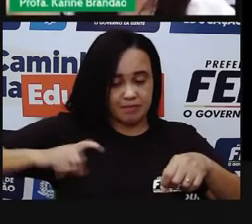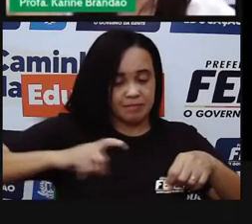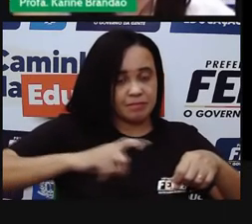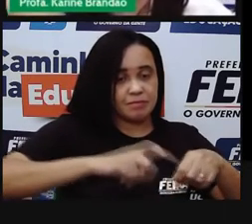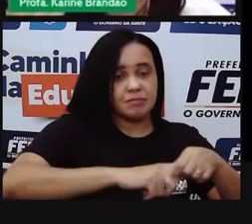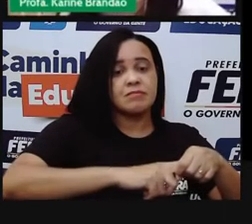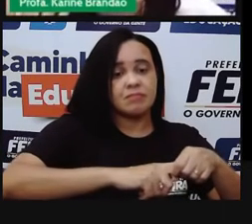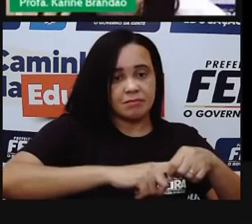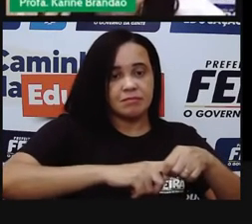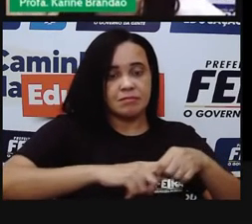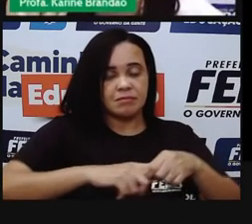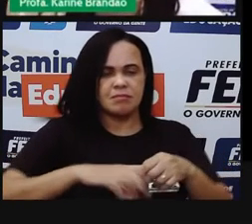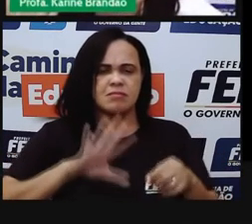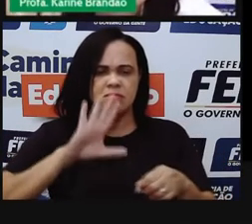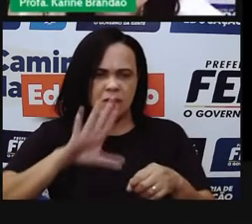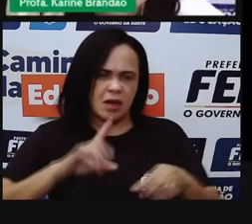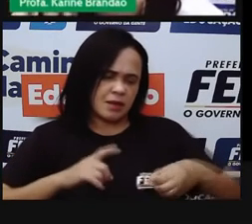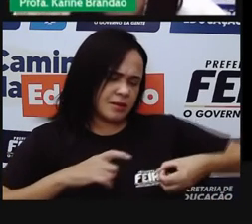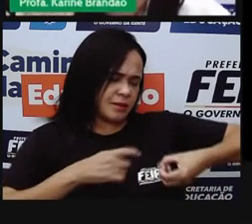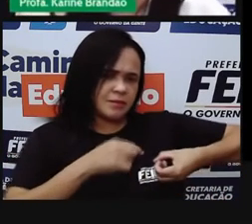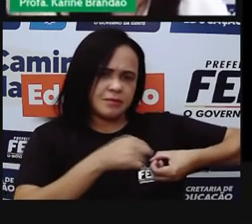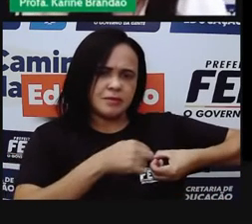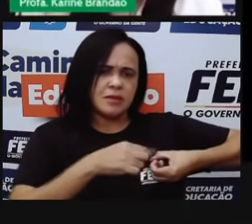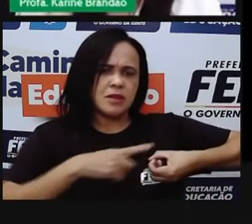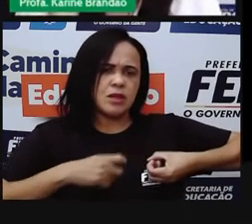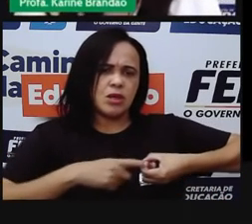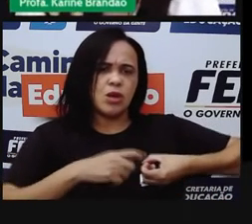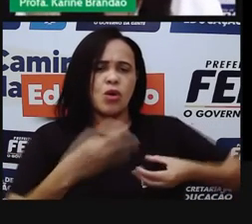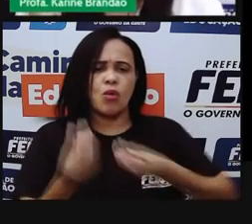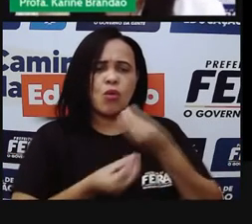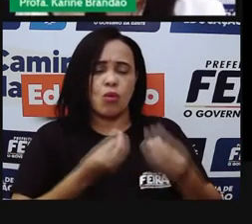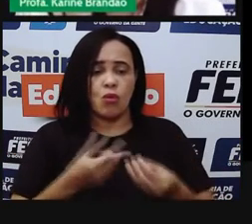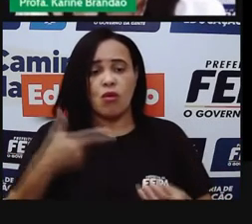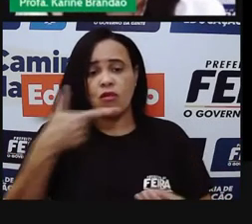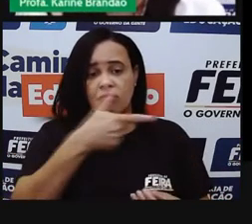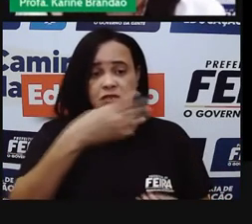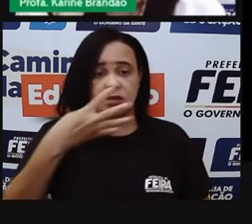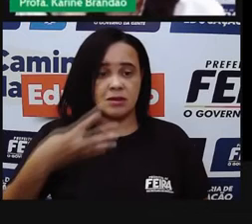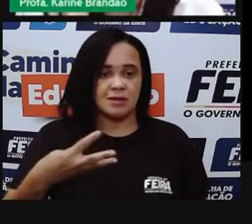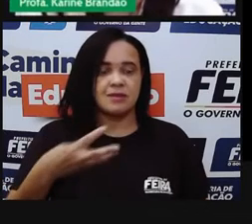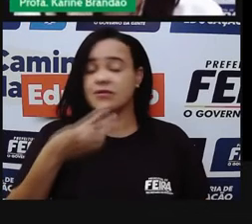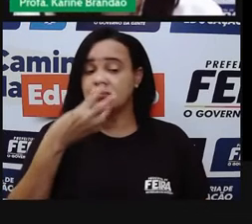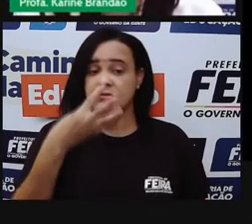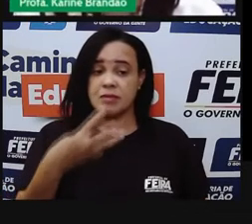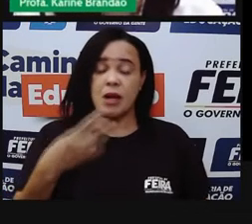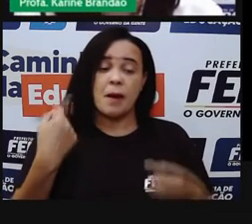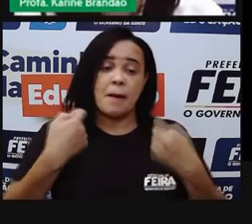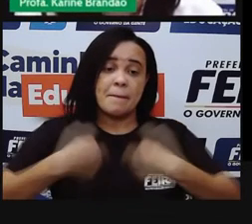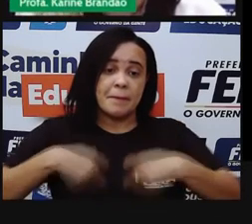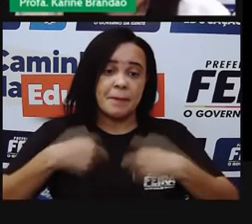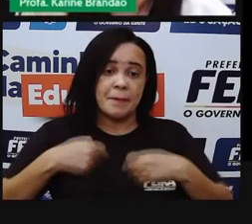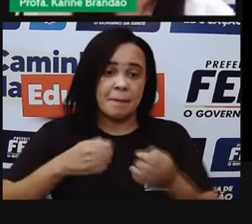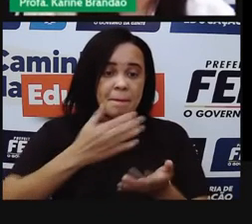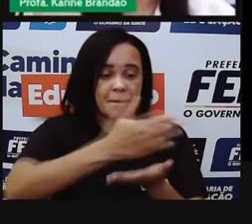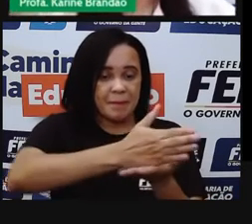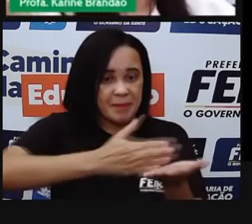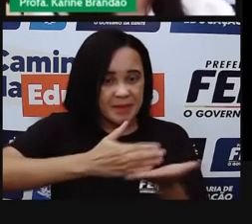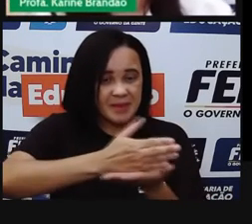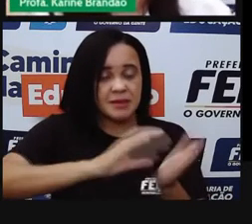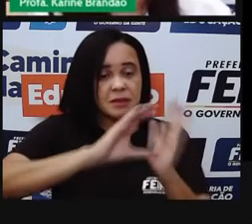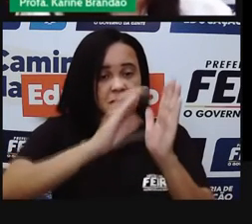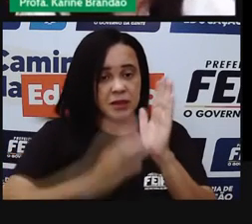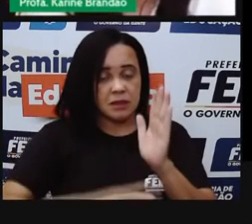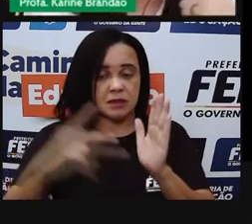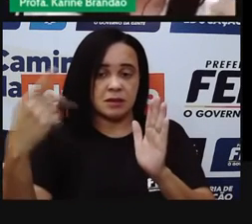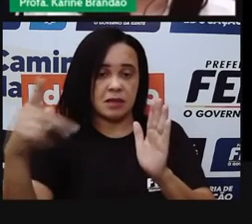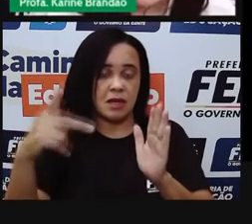tinha quantos cromossomos? 23, ou seja, a metade das características, 50% das características da